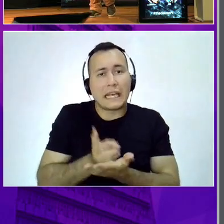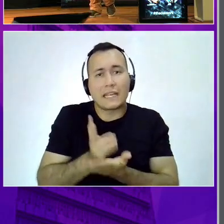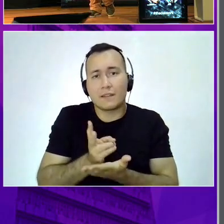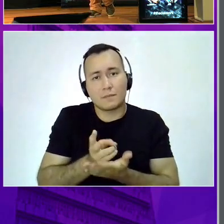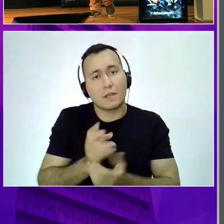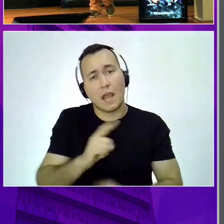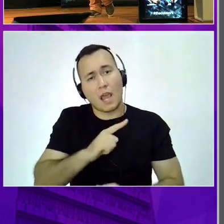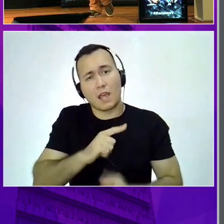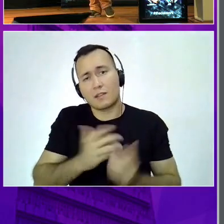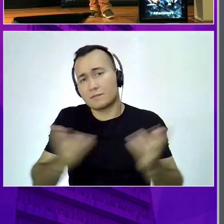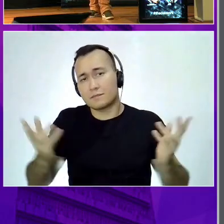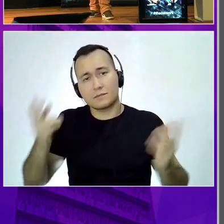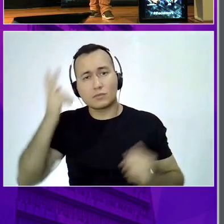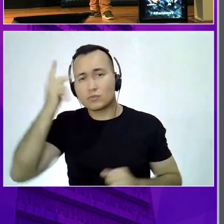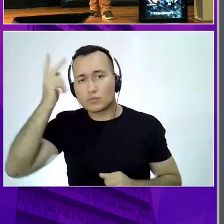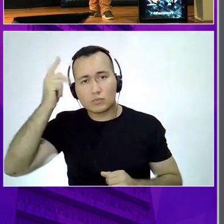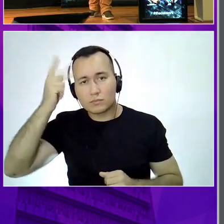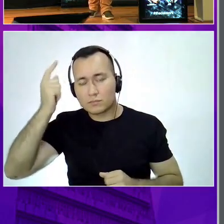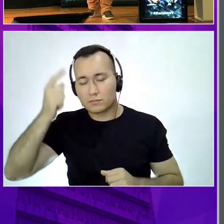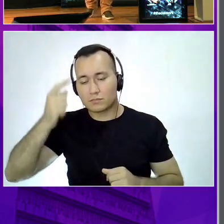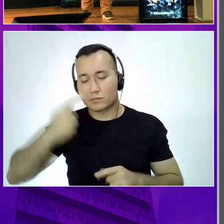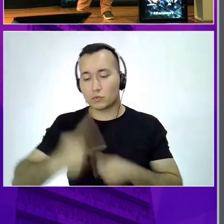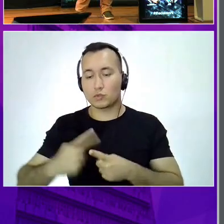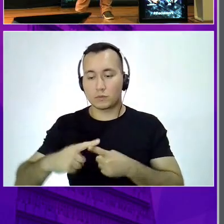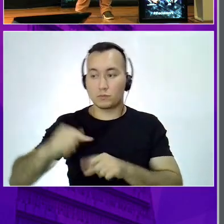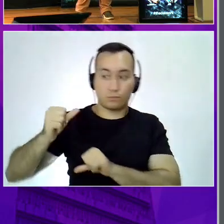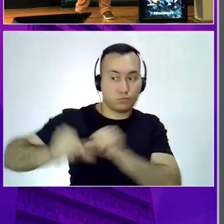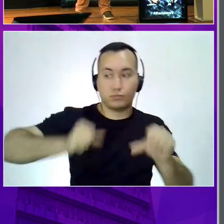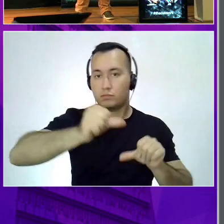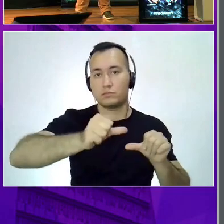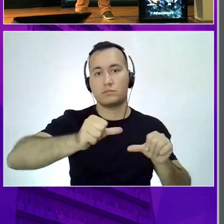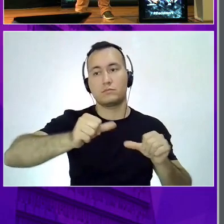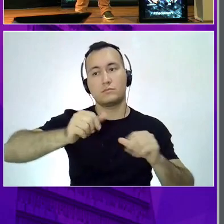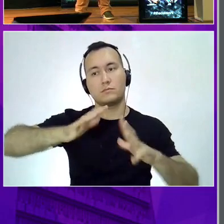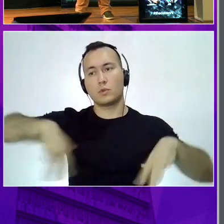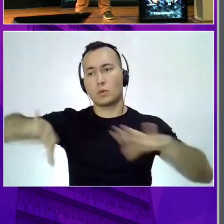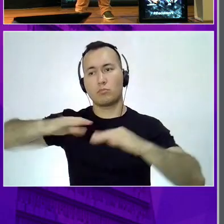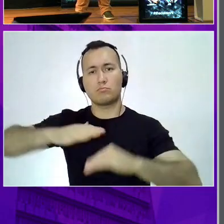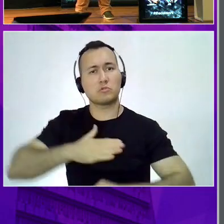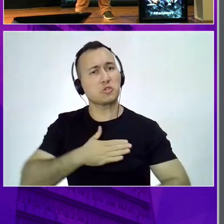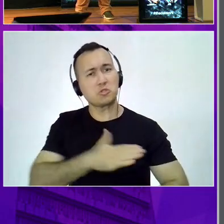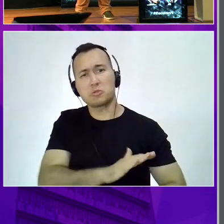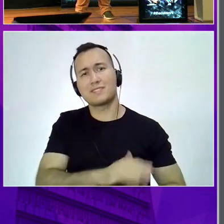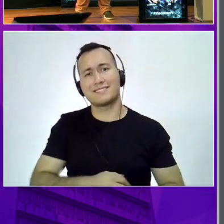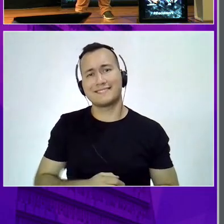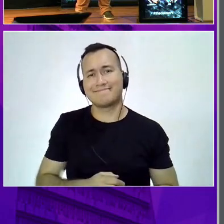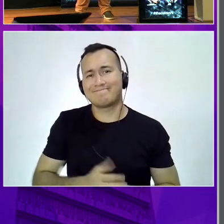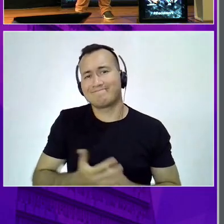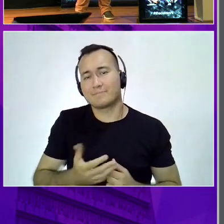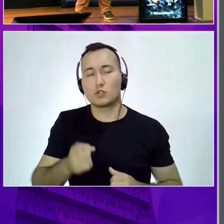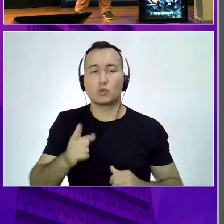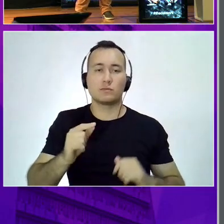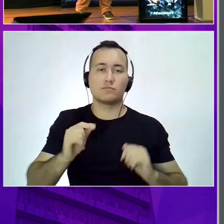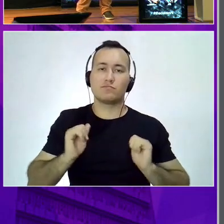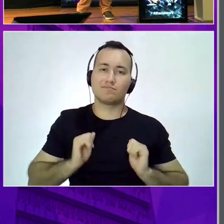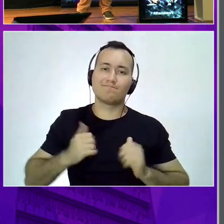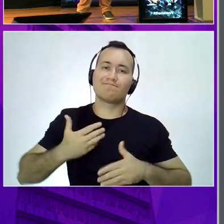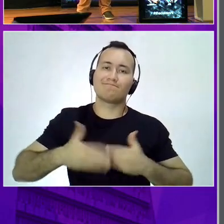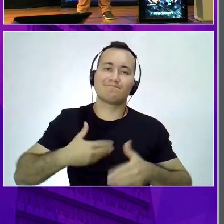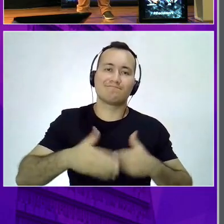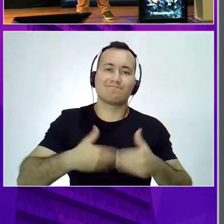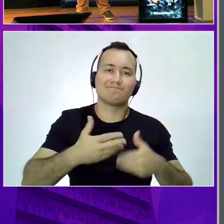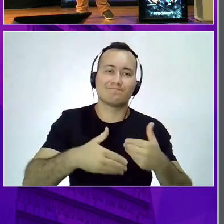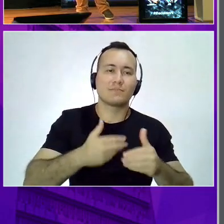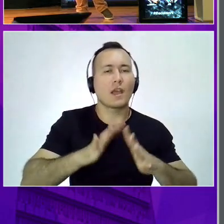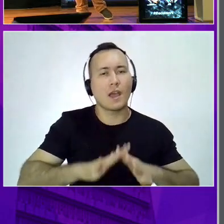efeito colateral de qualquer processo de mudança. Por quê? Porque toda mudança gera algum desconforto, é muito mais fácil, né? Ficar onde a gente